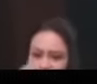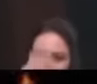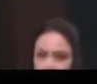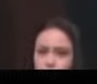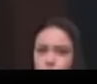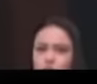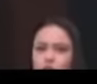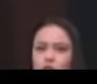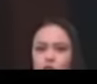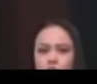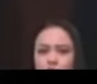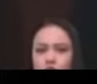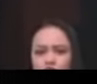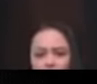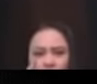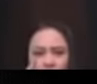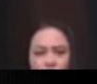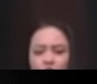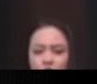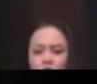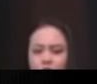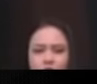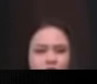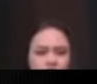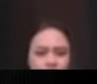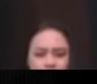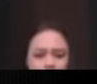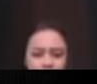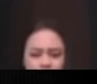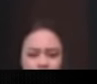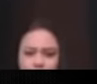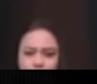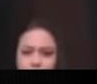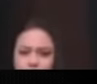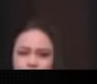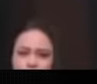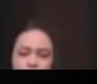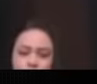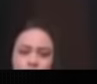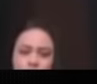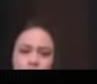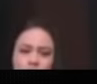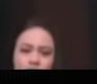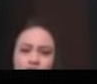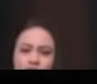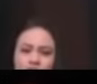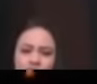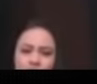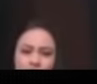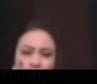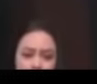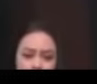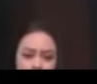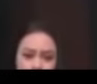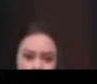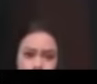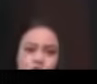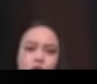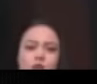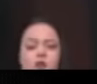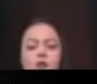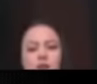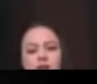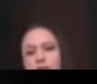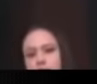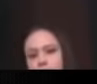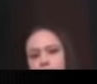STJ? Eu já vi vários casos que foram julgados no STJ, às vezes até como repetitivos, que o